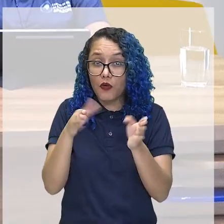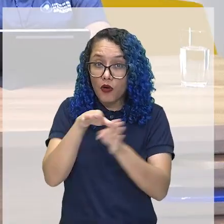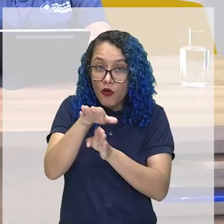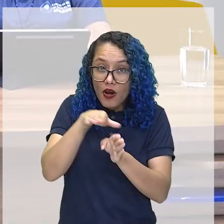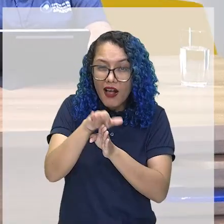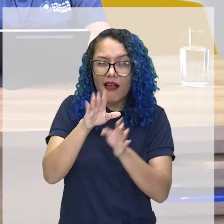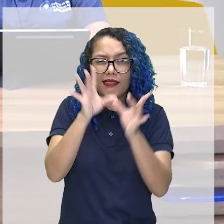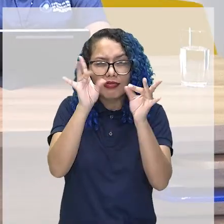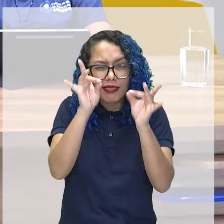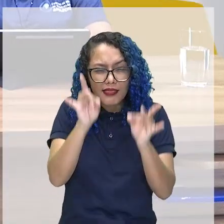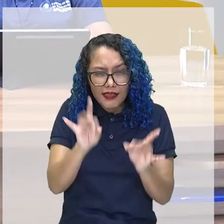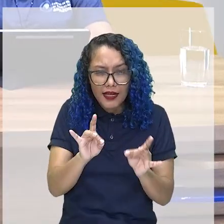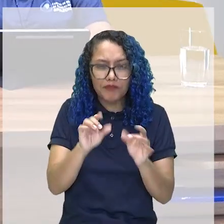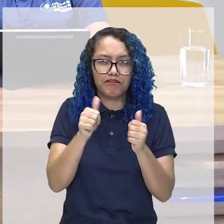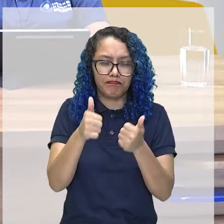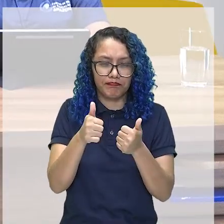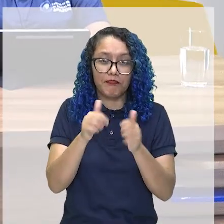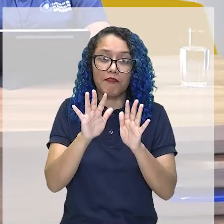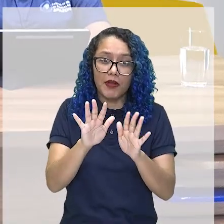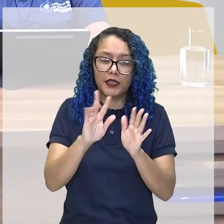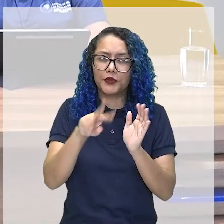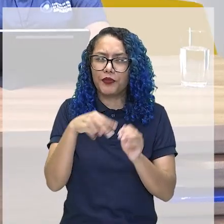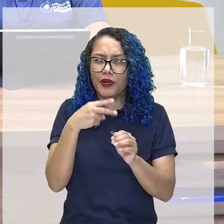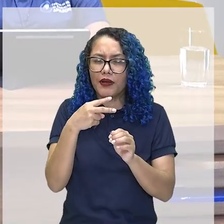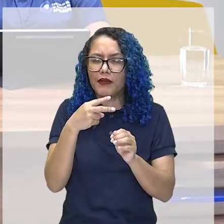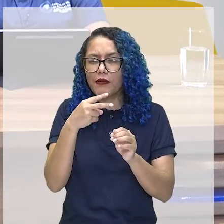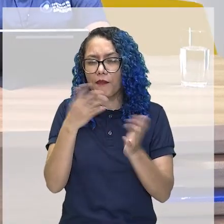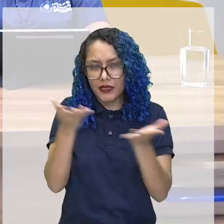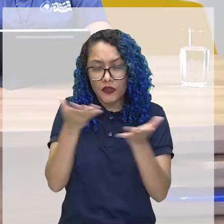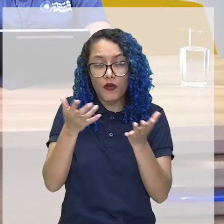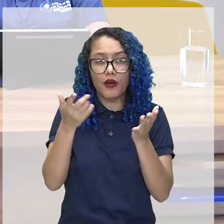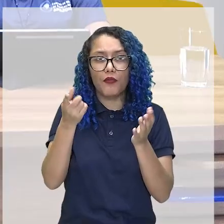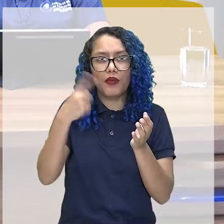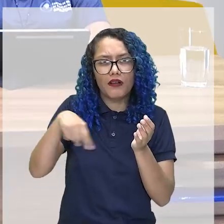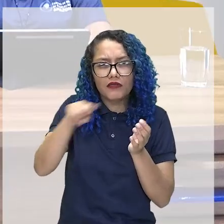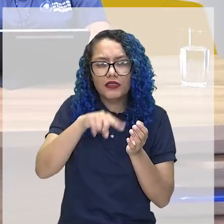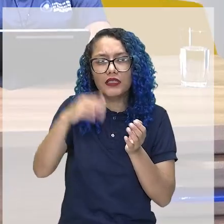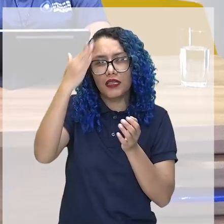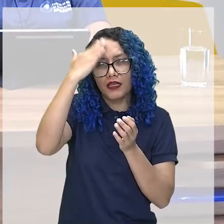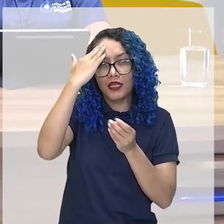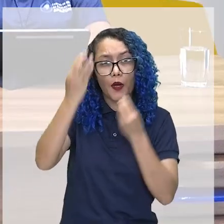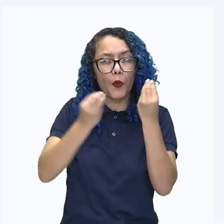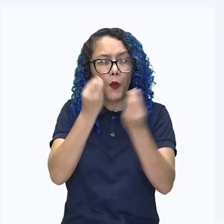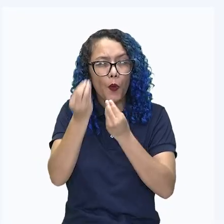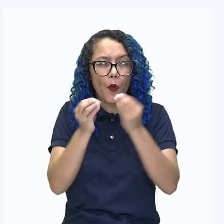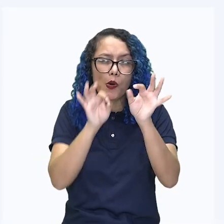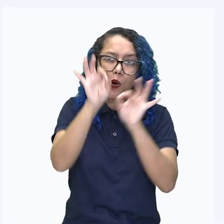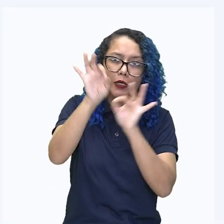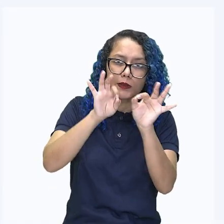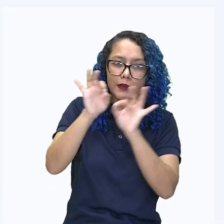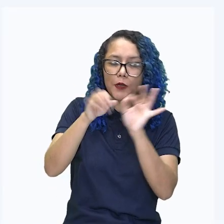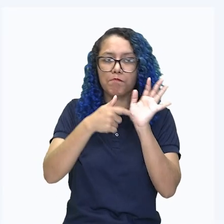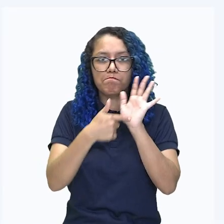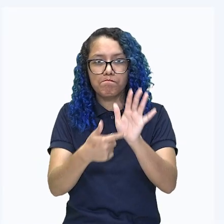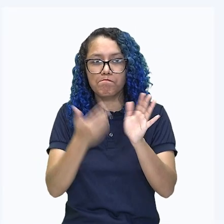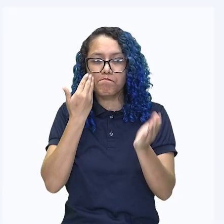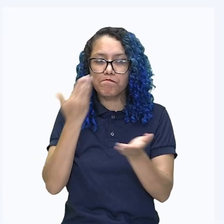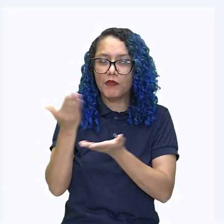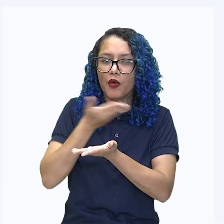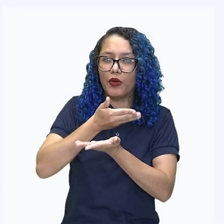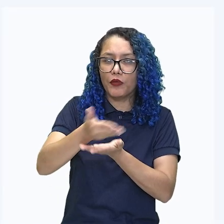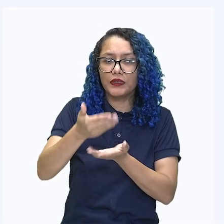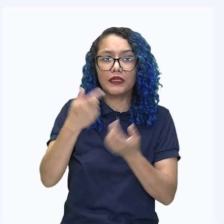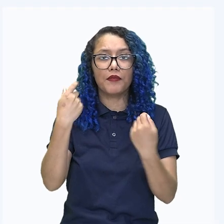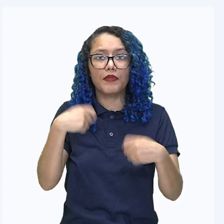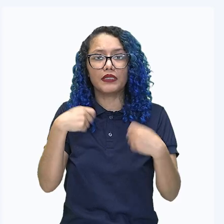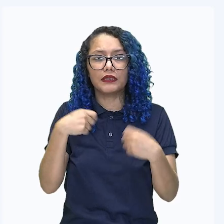detalhado depois. Mas para vocês já pegarem aí o andamento do sistema. Para iniciar o lançamento, a